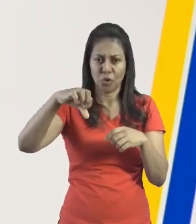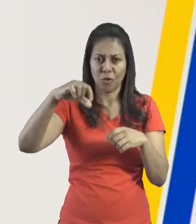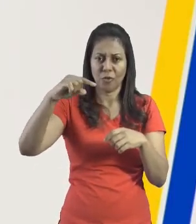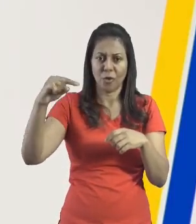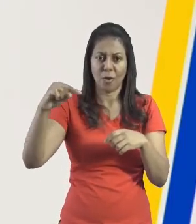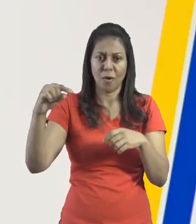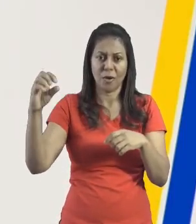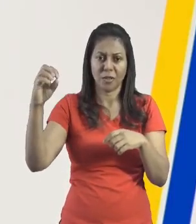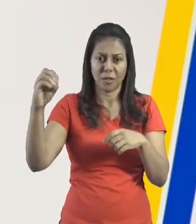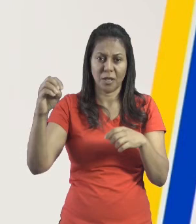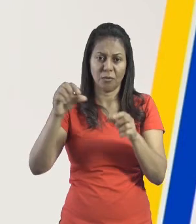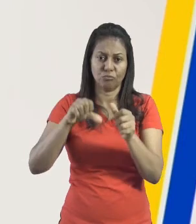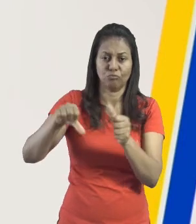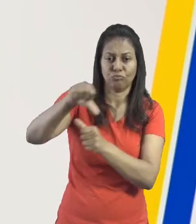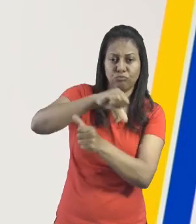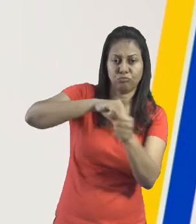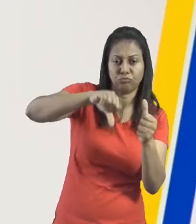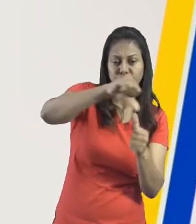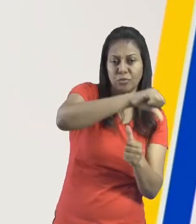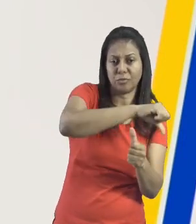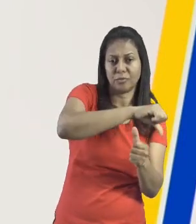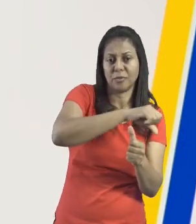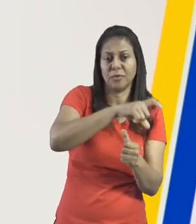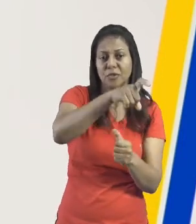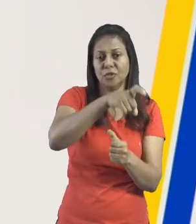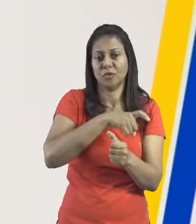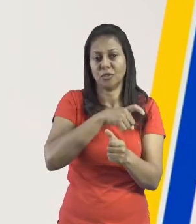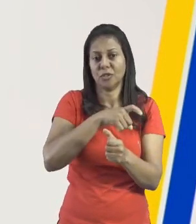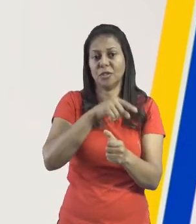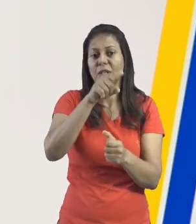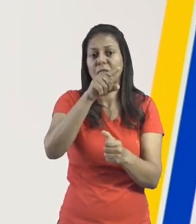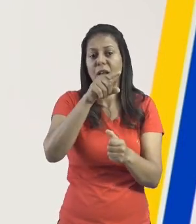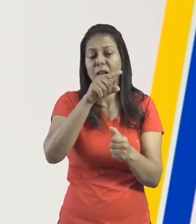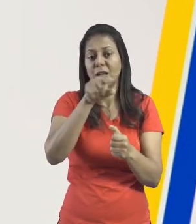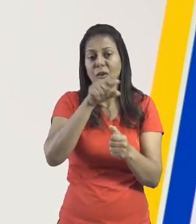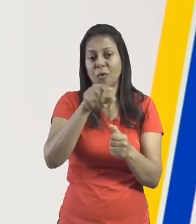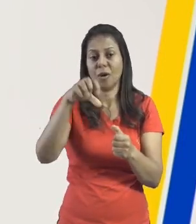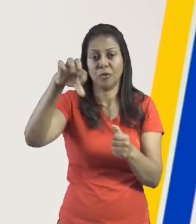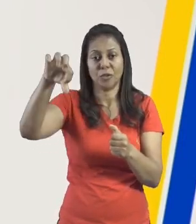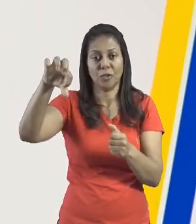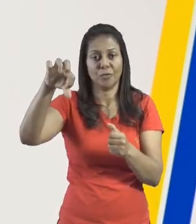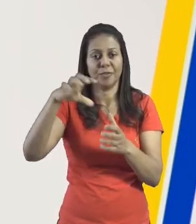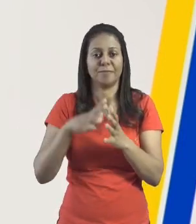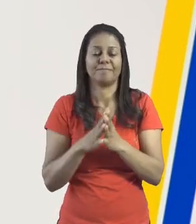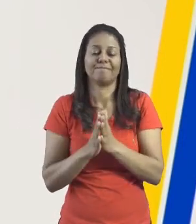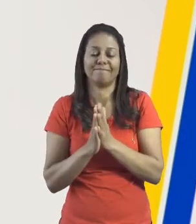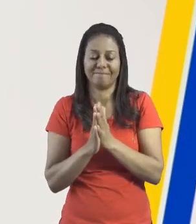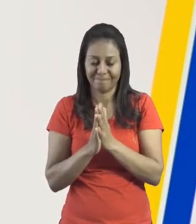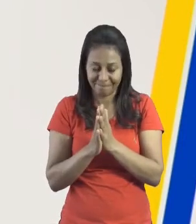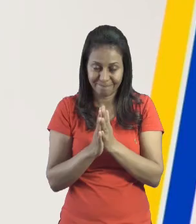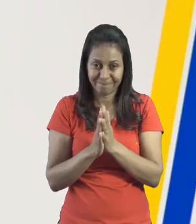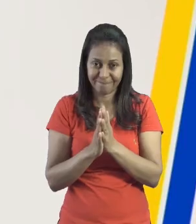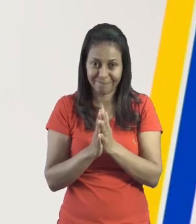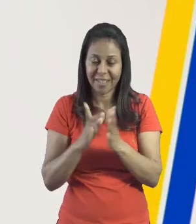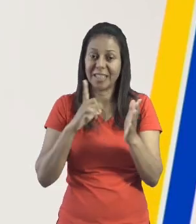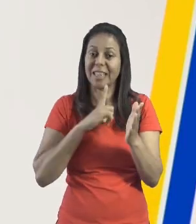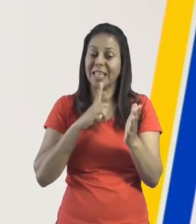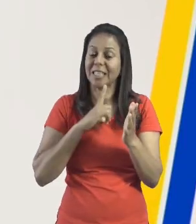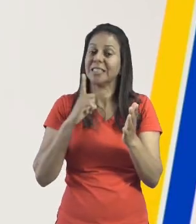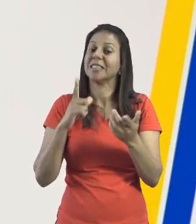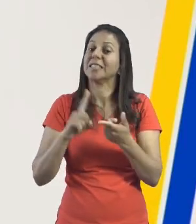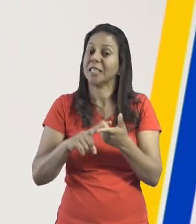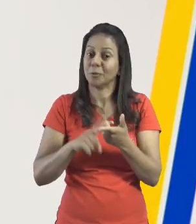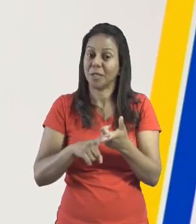levando esse 9 para o outro lado, eu vou ter que x é igual a 9. E aí, obtemos também